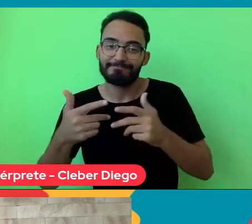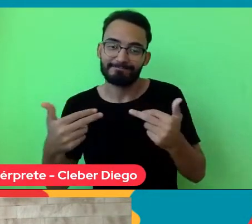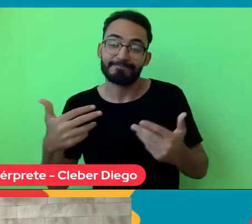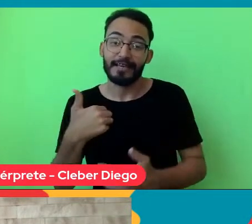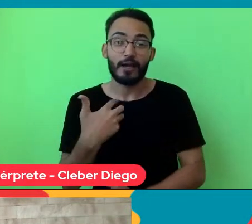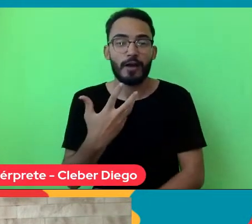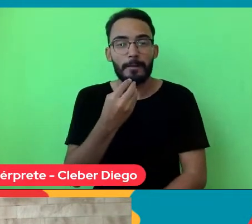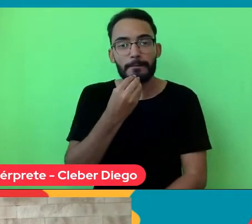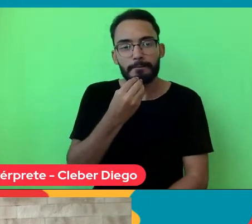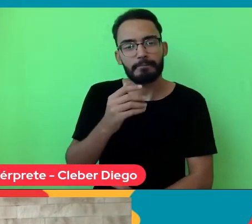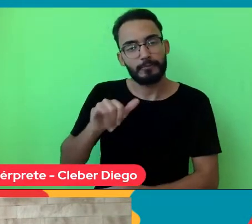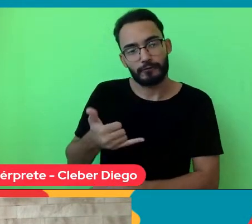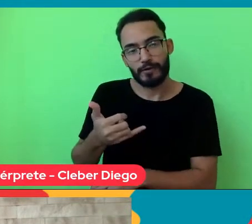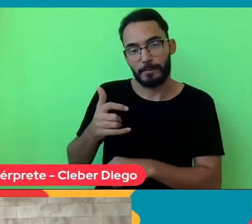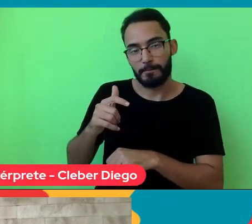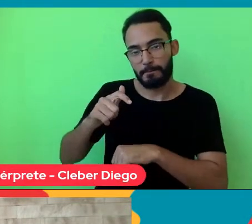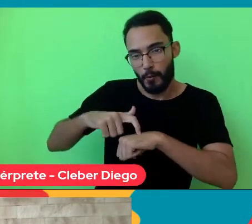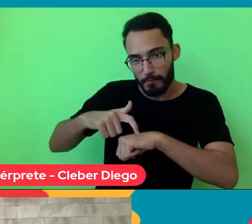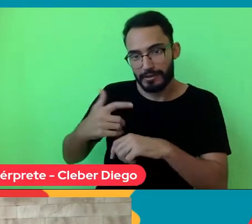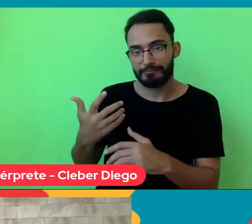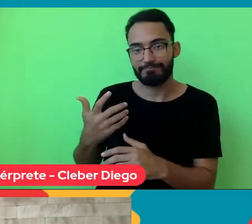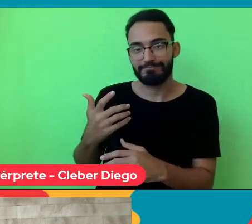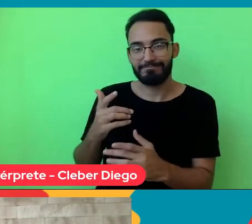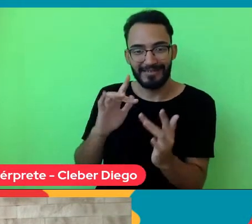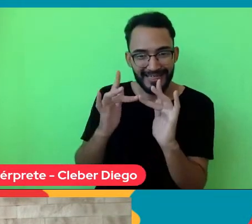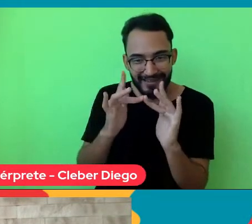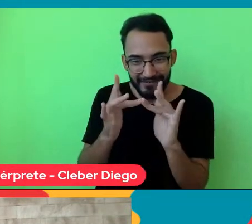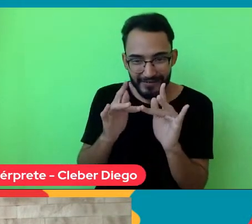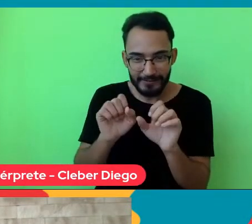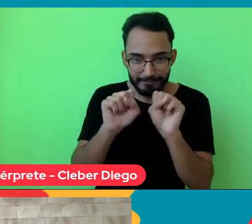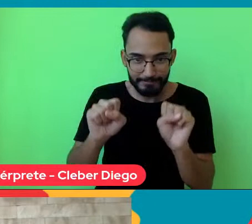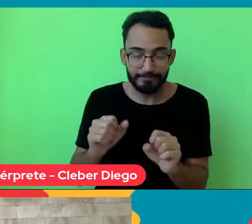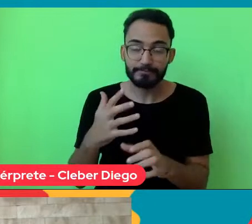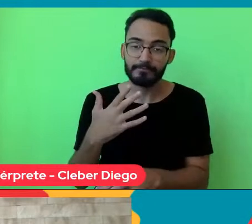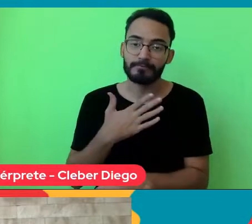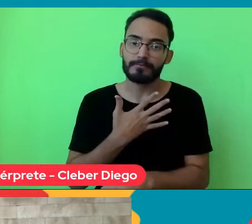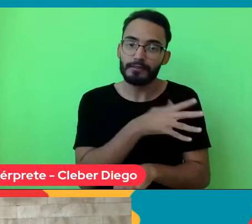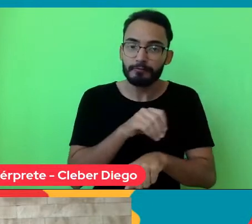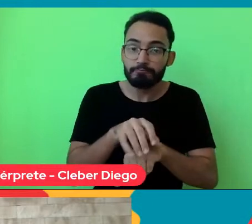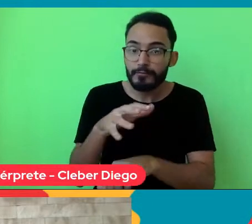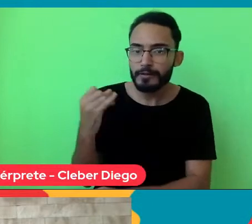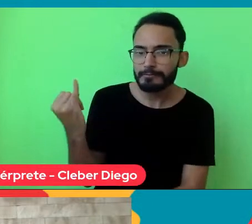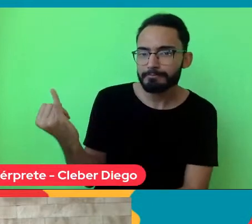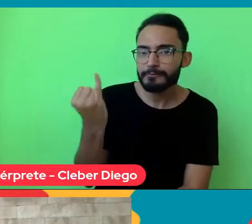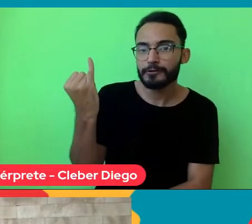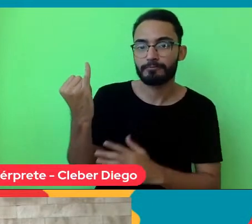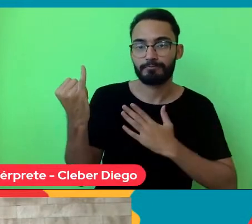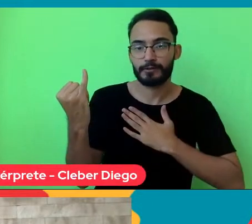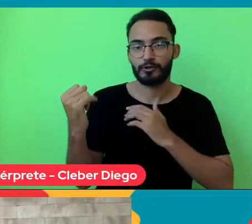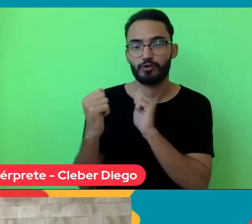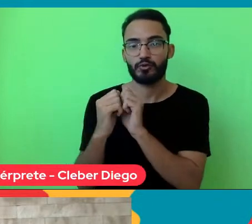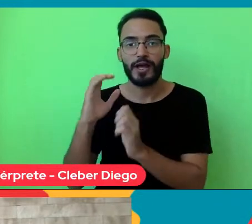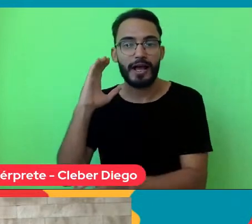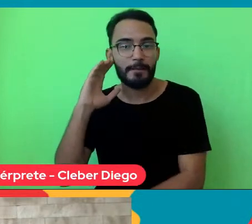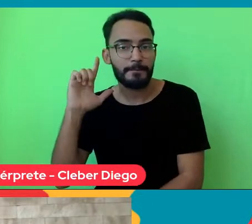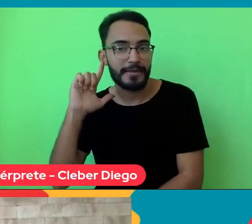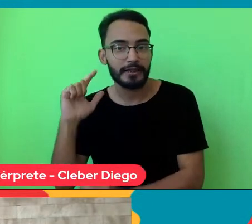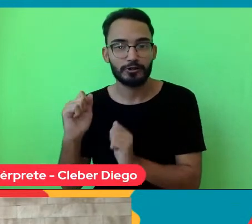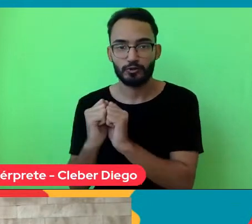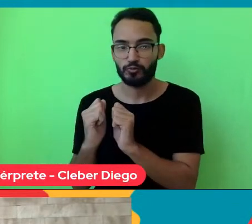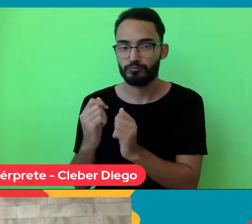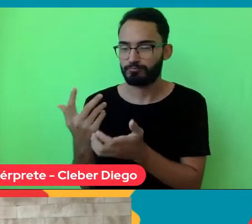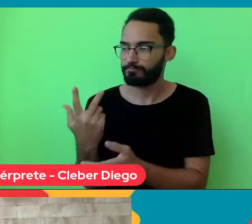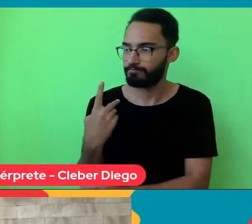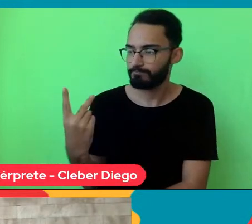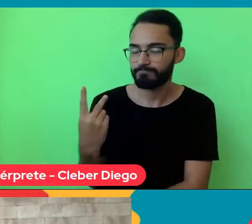teve essa trava no sistema, aproveitar para dizer a importância aqui, né? Que eu e a Camila, a gente está, inclusive, revezando aqui